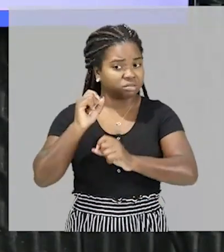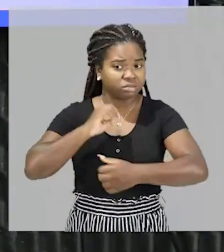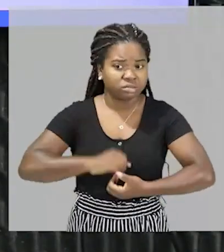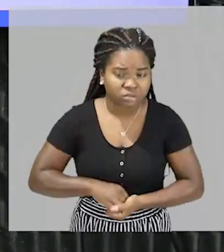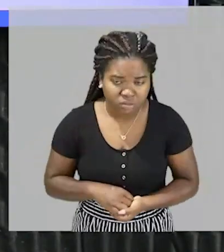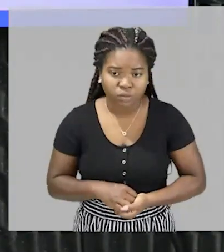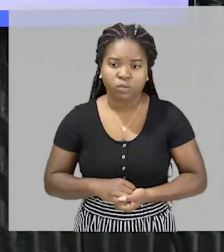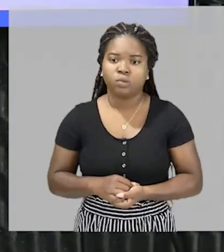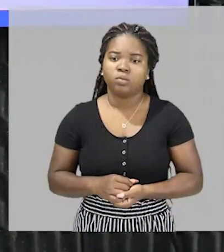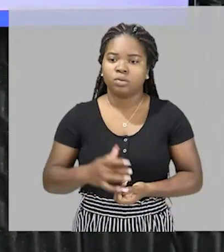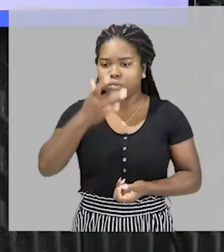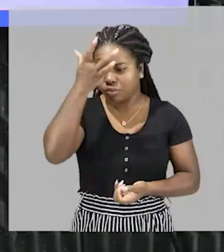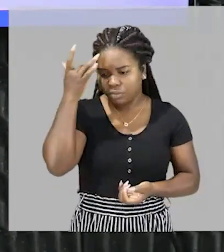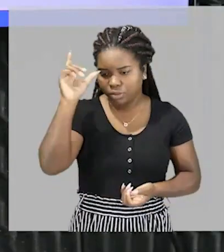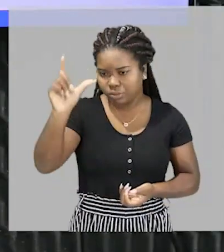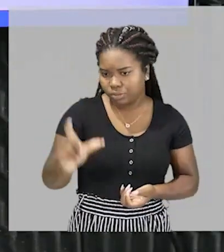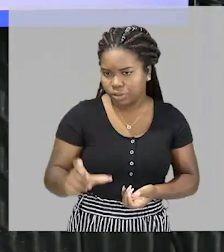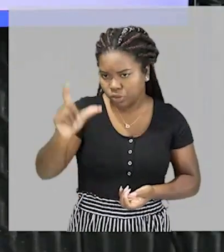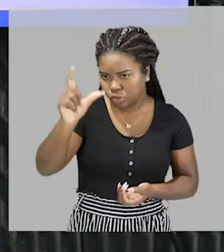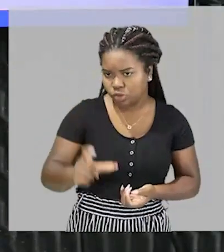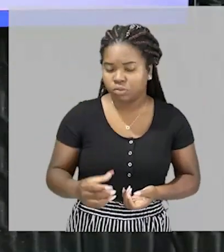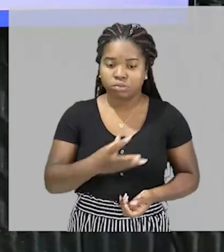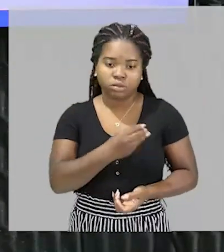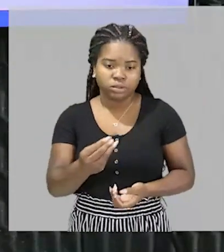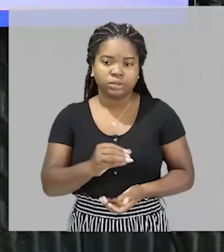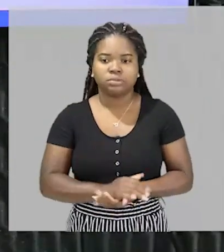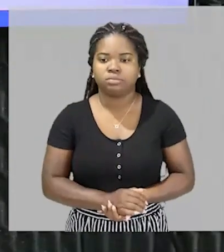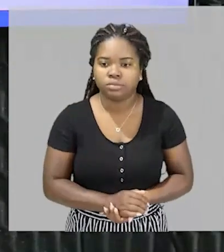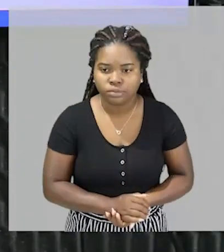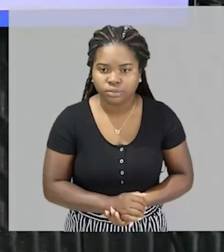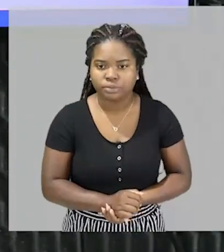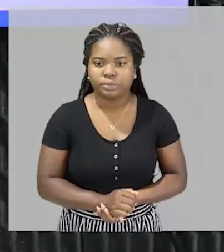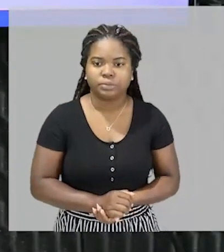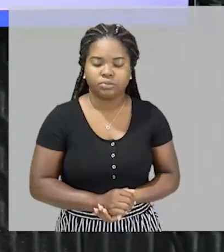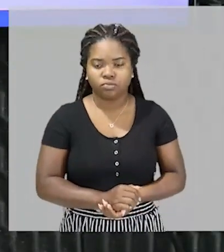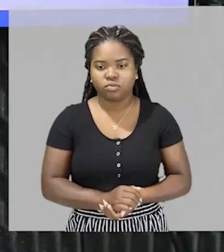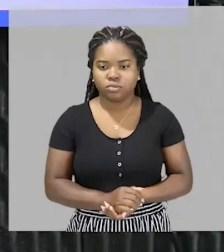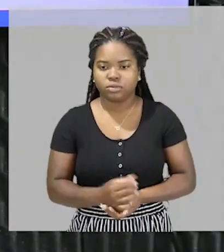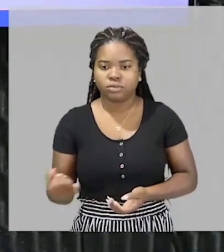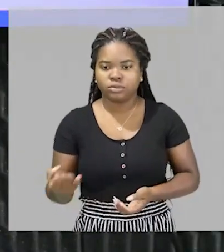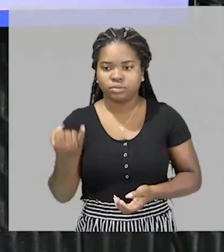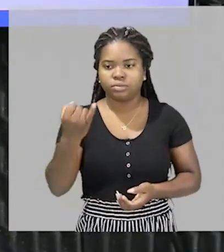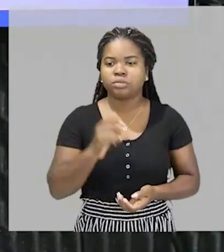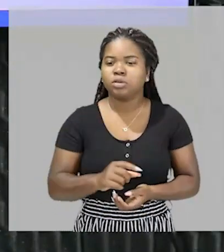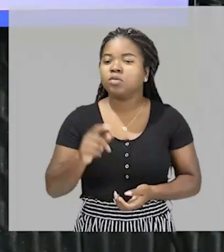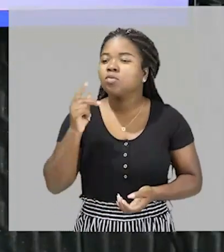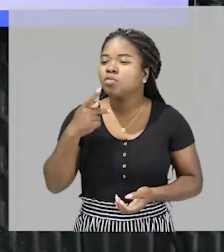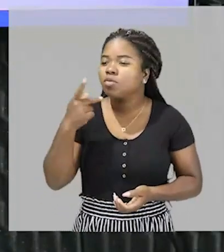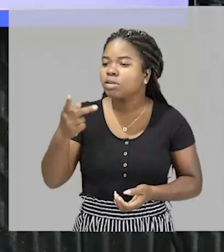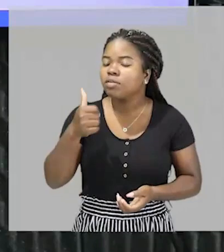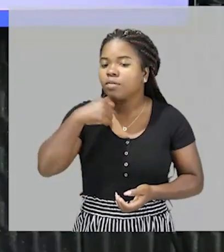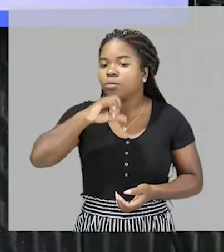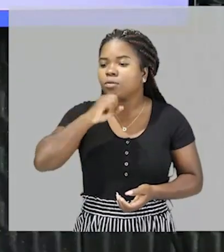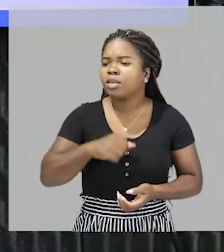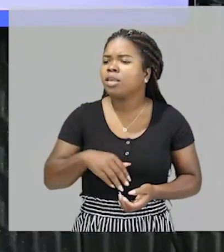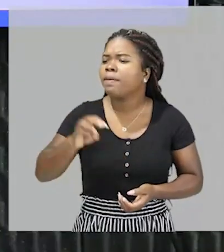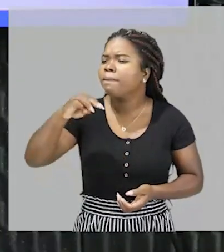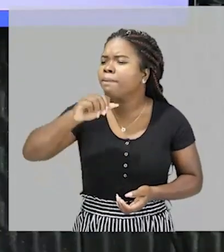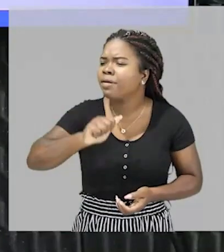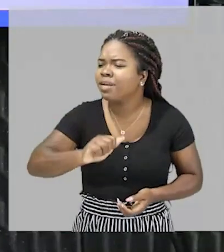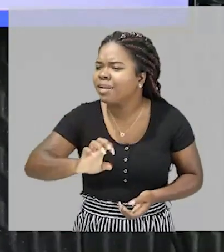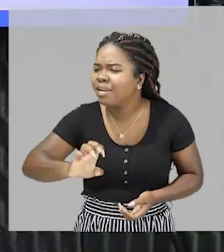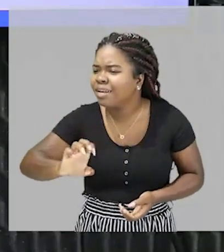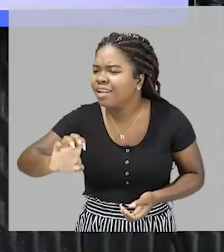ser filho. Eu sempre brinco que a intenção do falar ela é muito interessante quando você diz para a mãe, ei